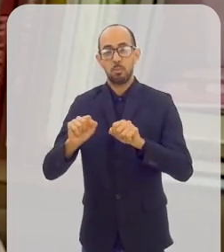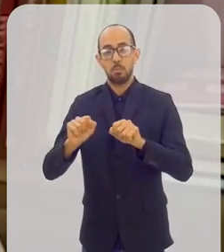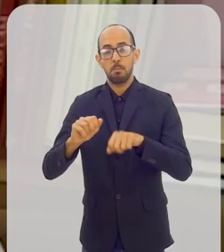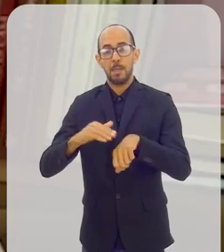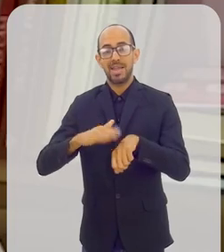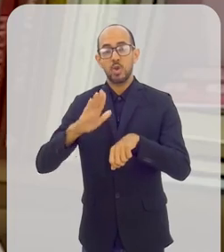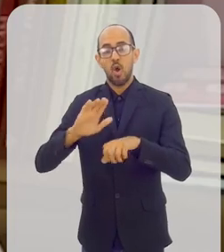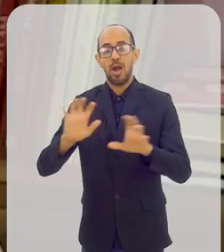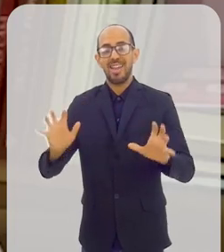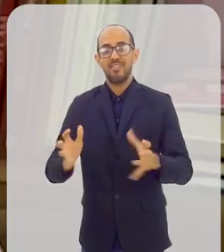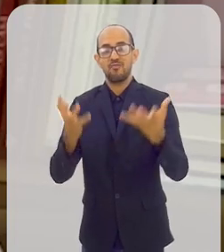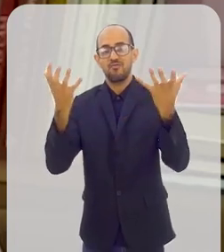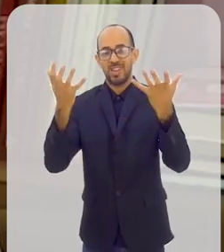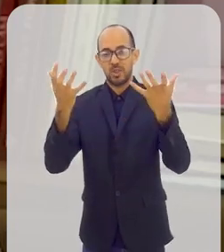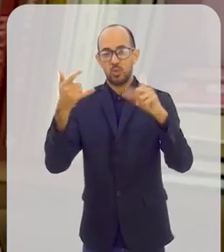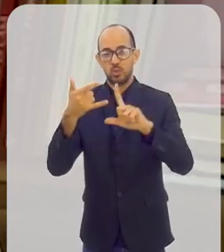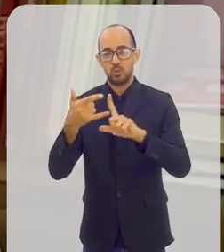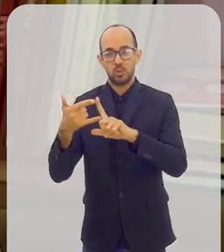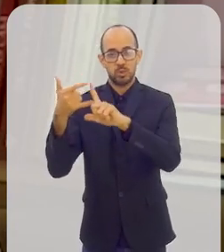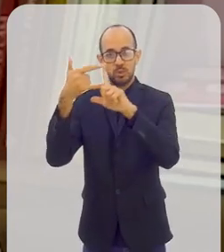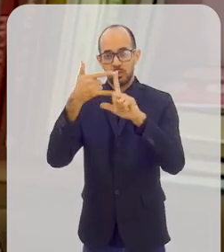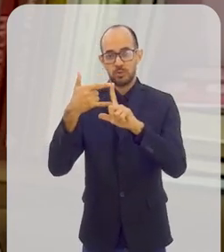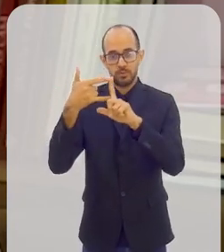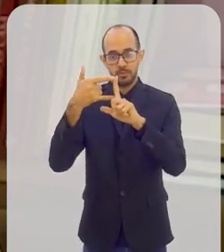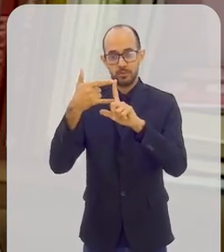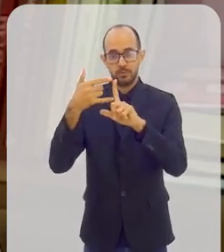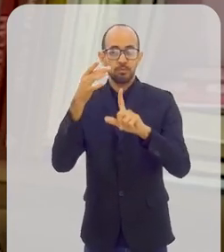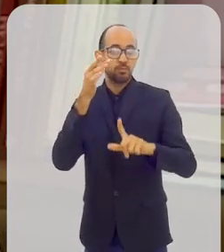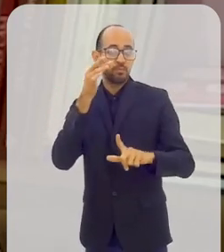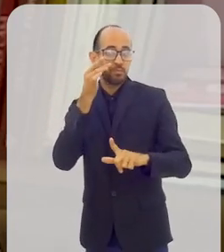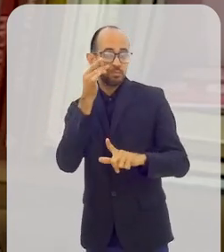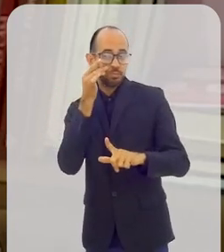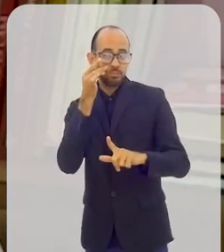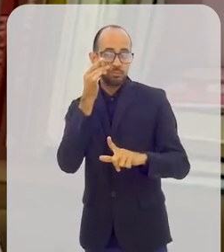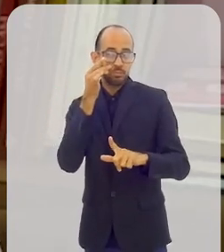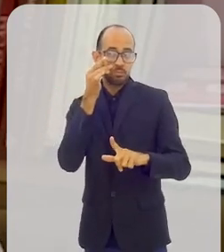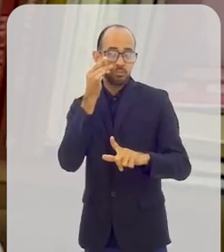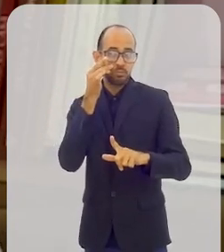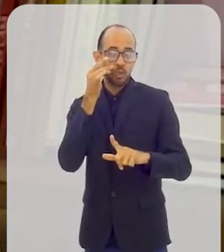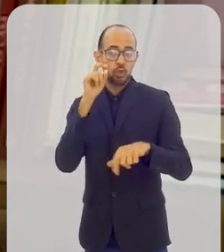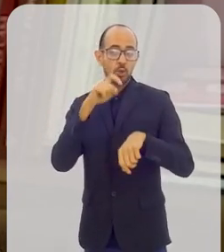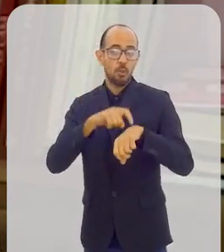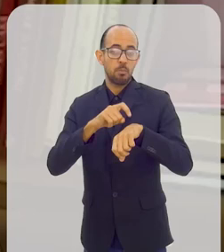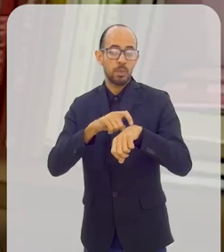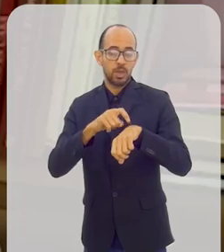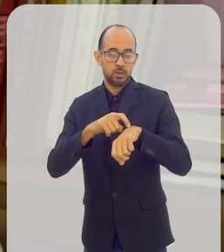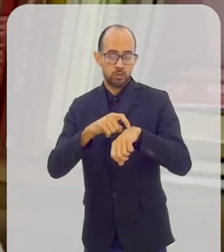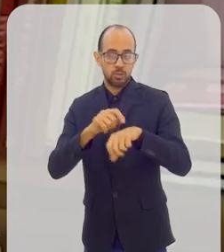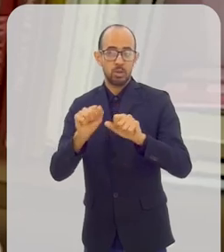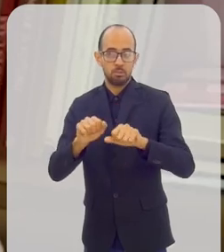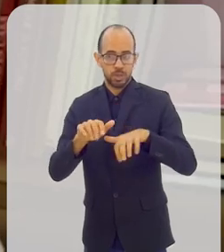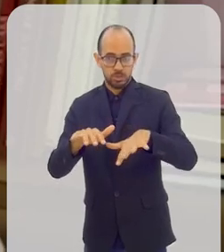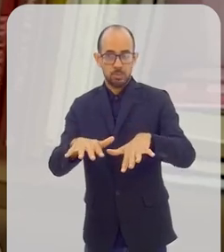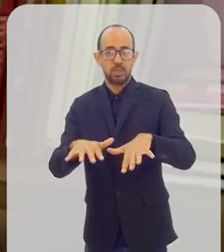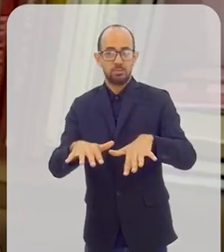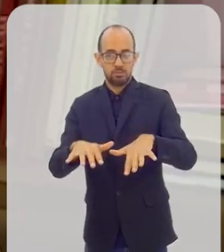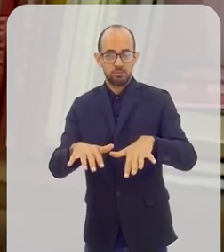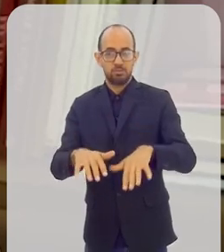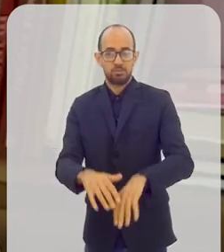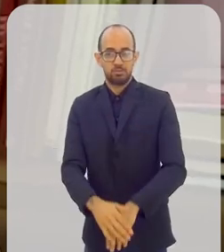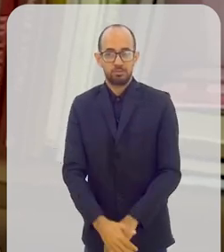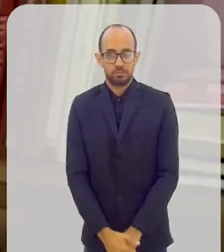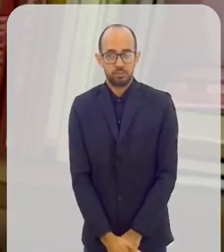evento híbrido e o mais tecnológico evento híbrido até hoje, durante a pandemia. Ou até hoje